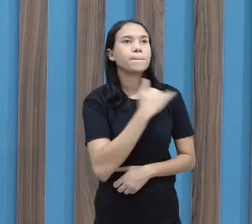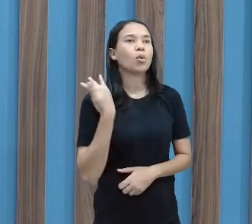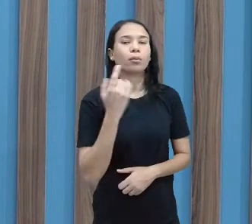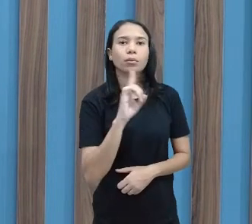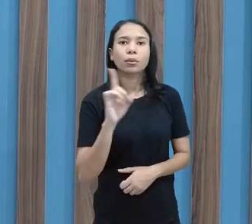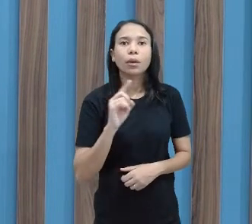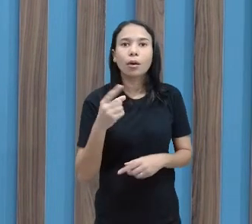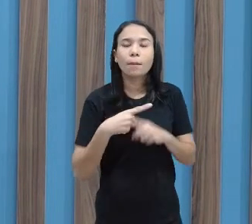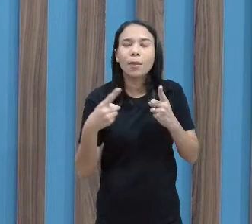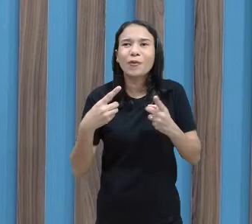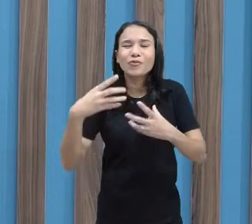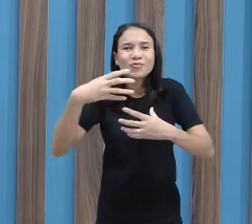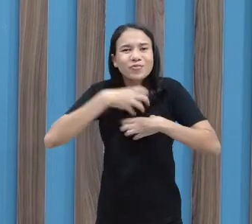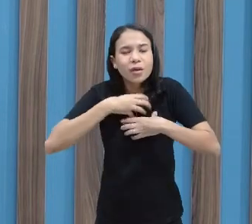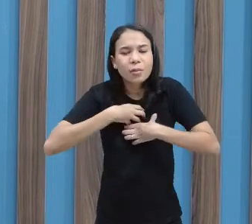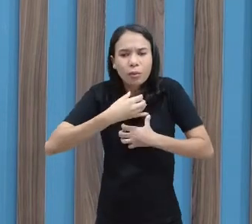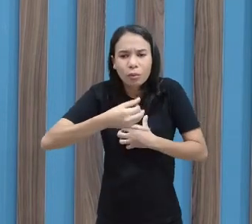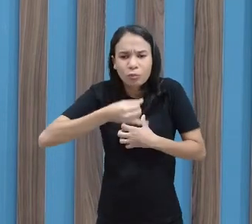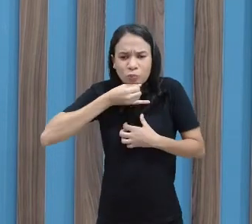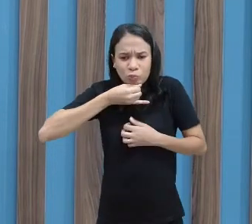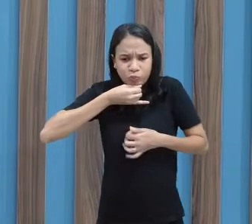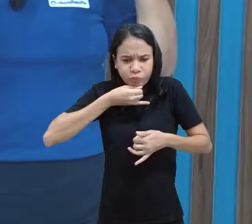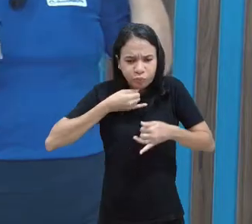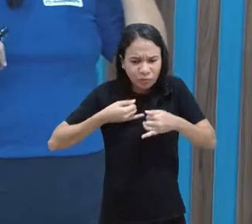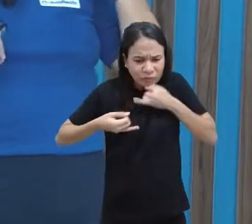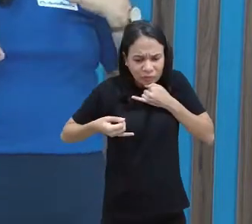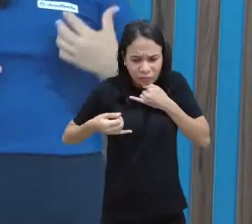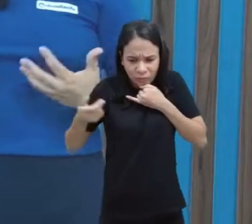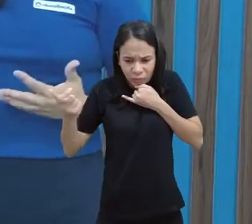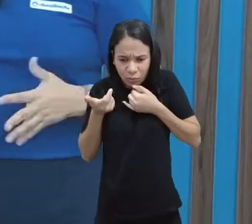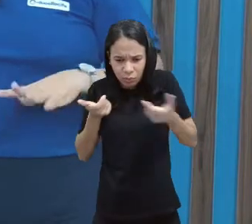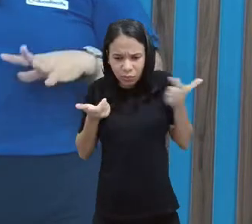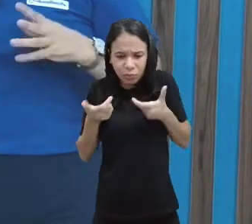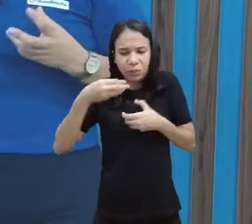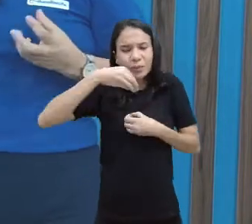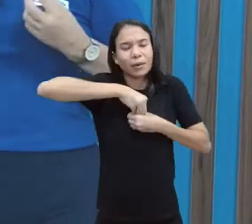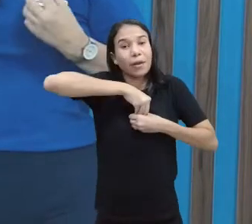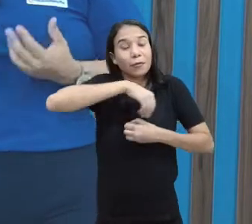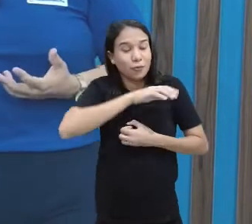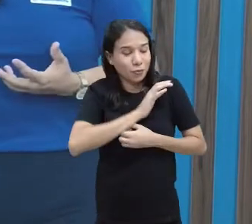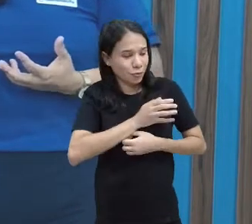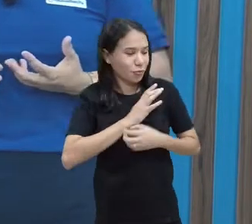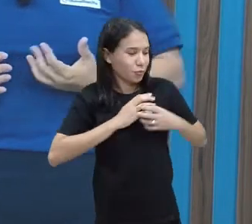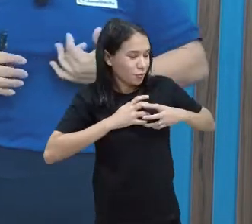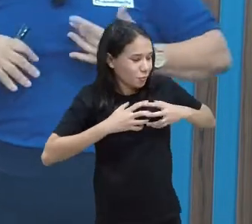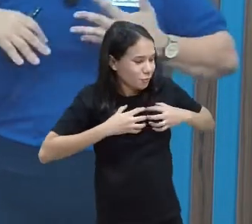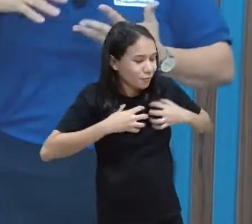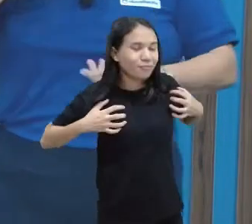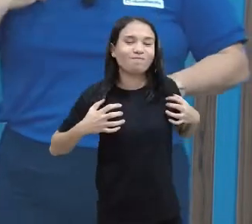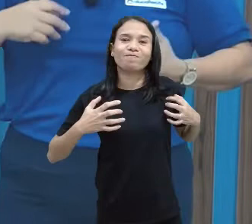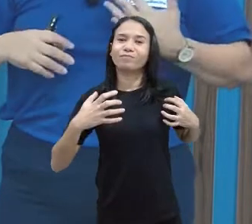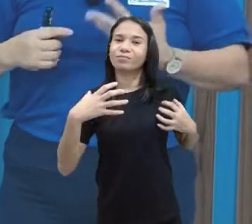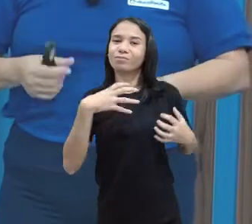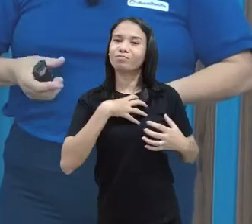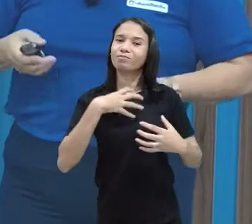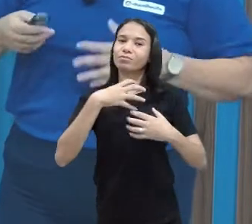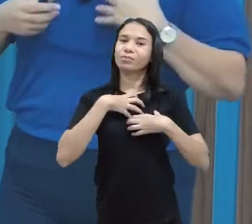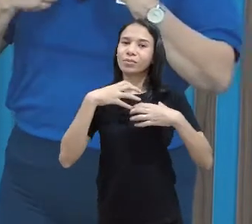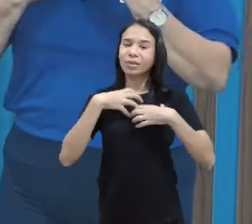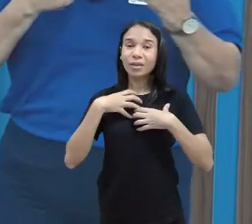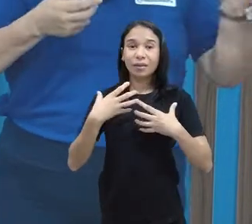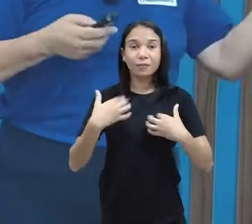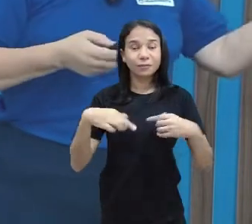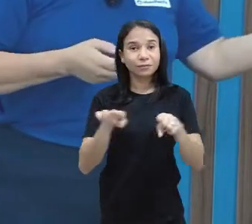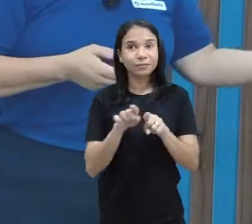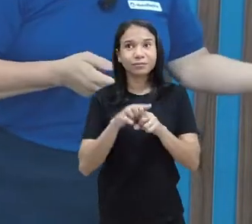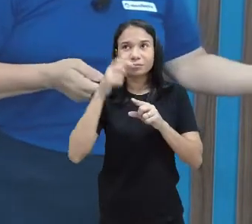alguma parte, né? Uma parte de si interna, né? Então ele está falando aí de morte de sentimentos, talvez